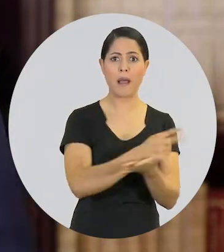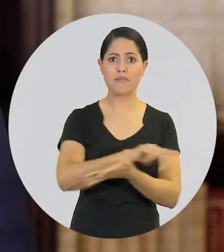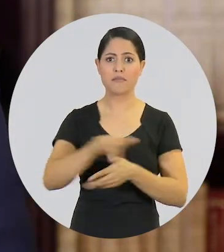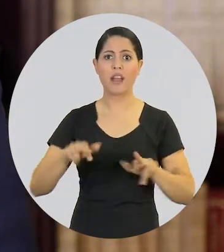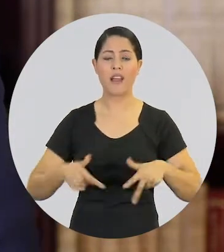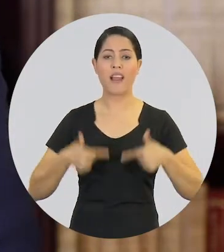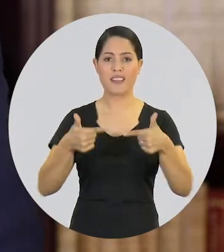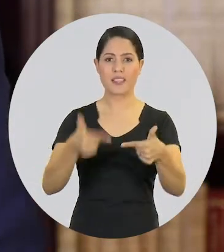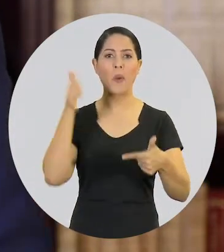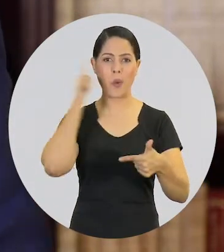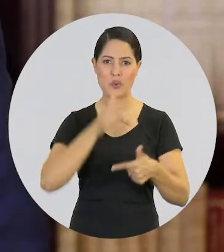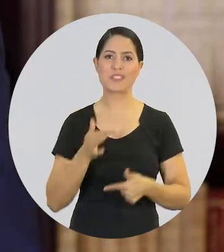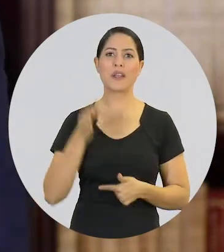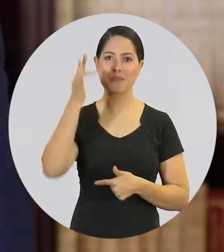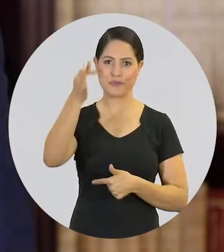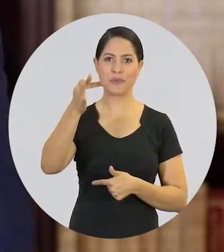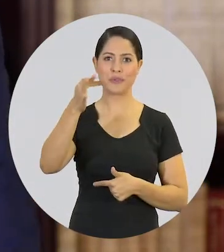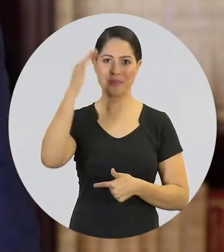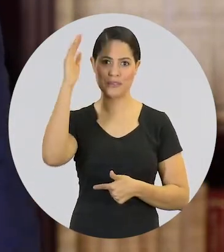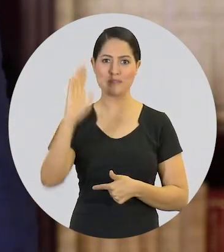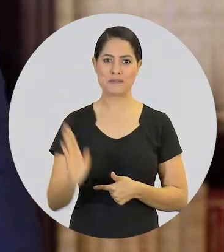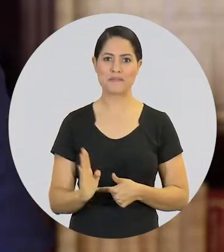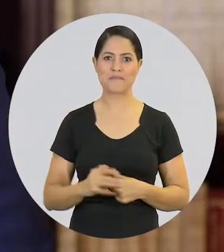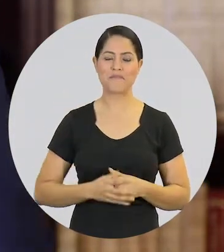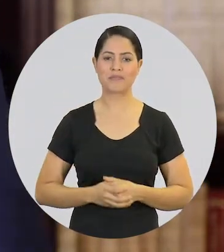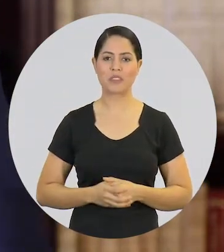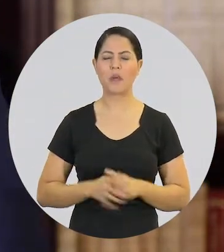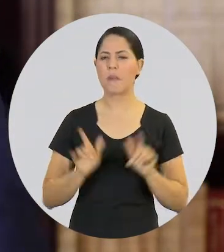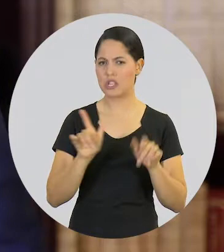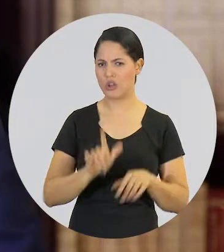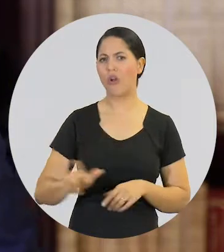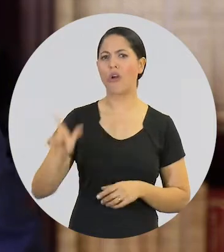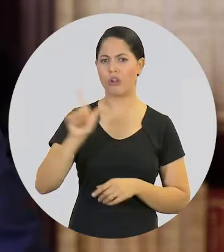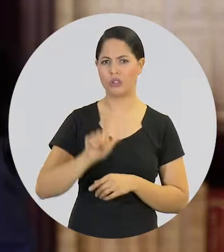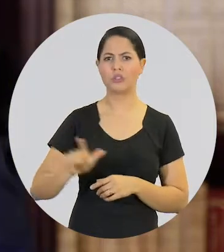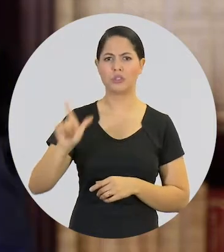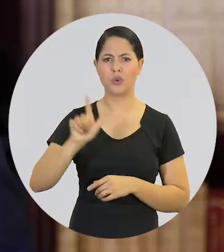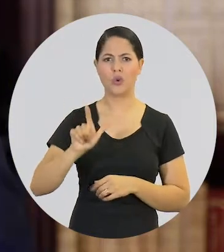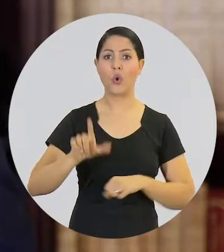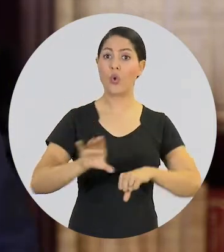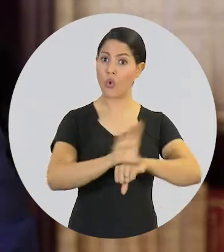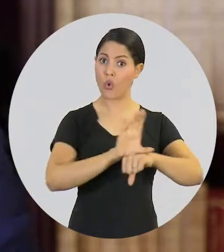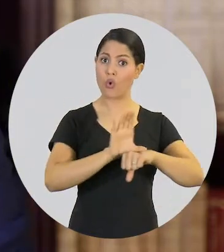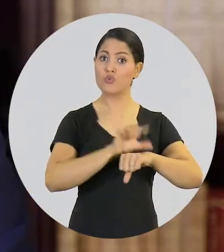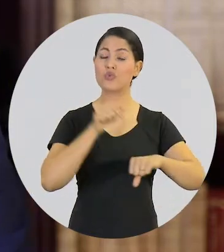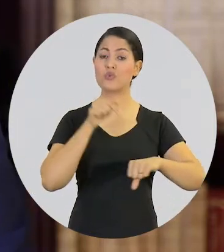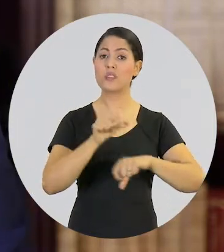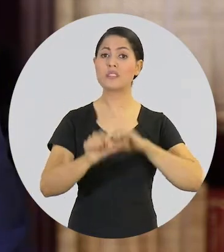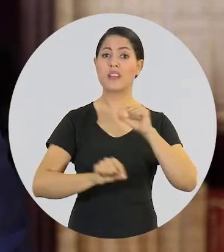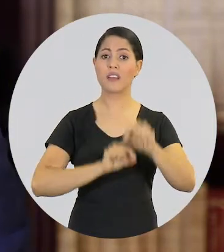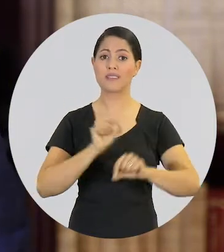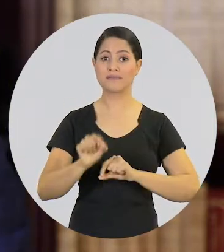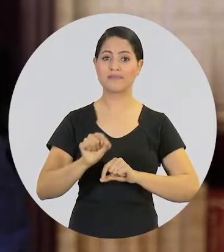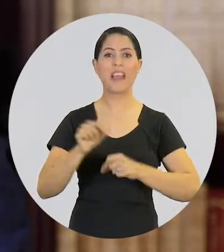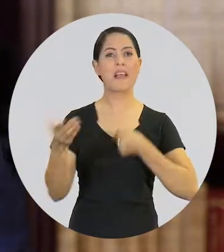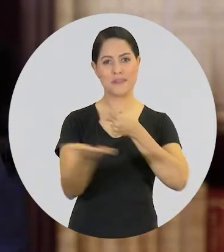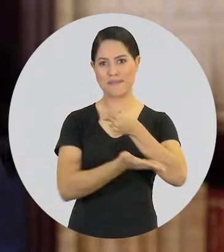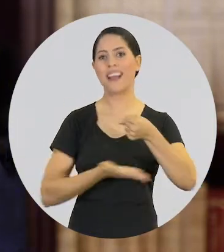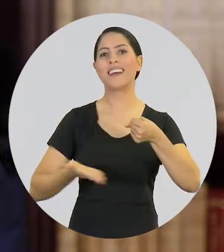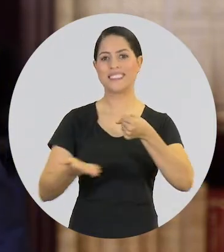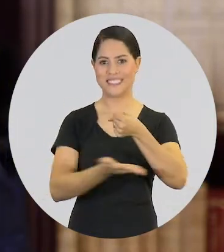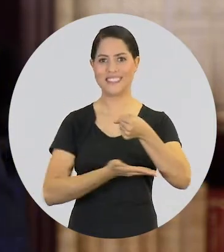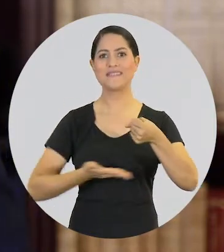faz com que tenhamos o futuro desta ou daquela forma. Mas, sem dúvida alguma, a Constituição da República